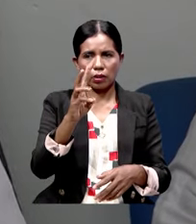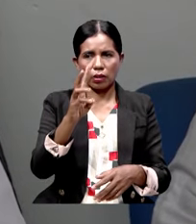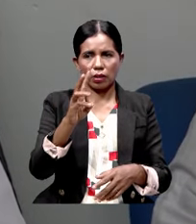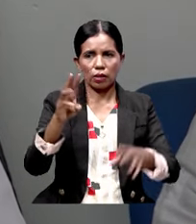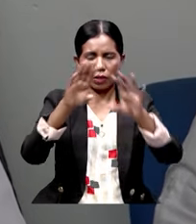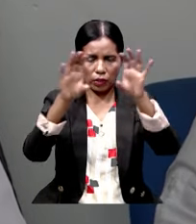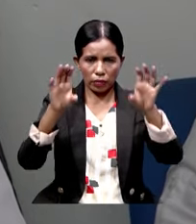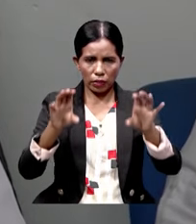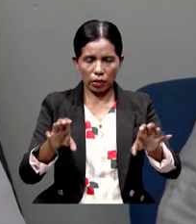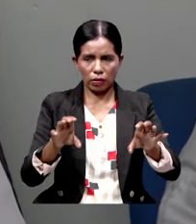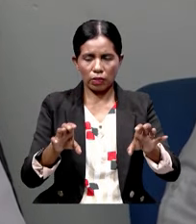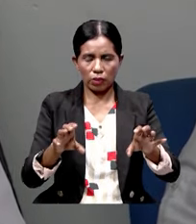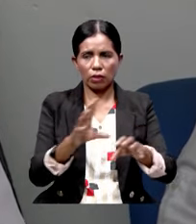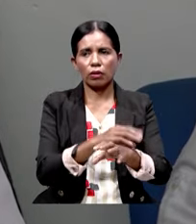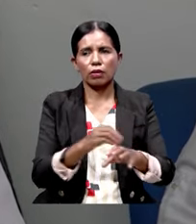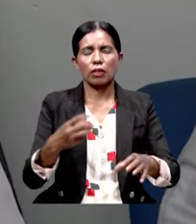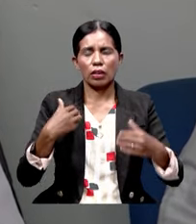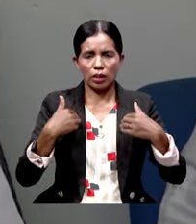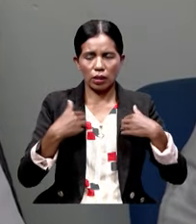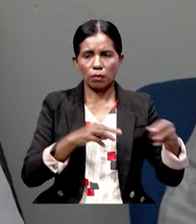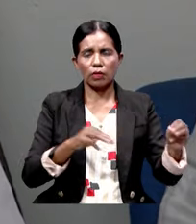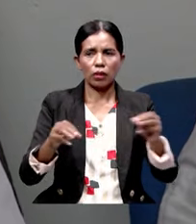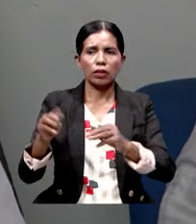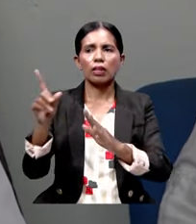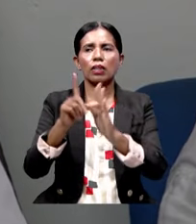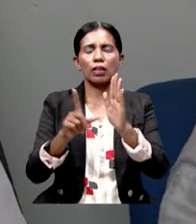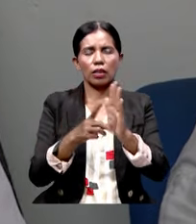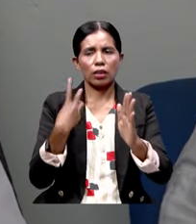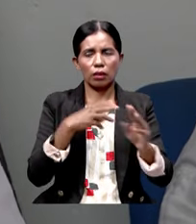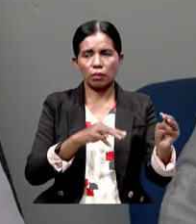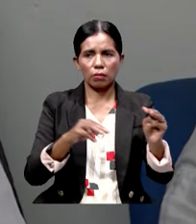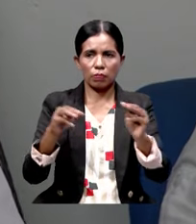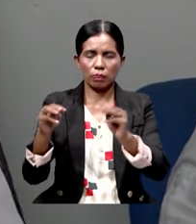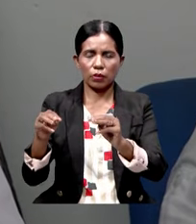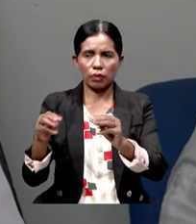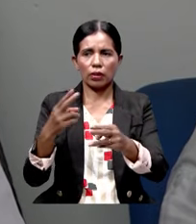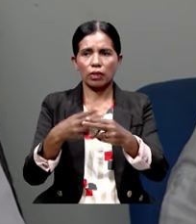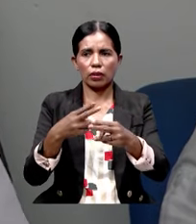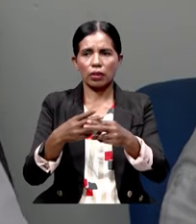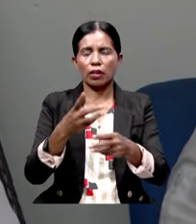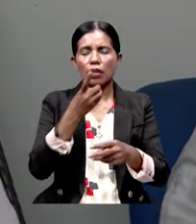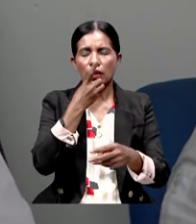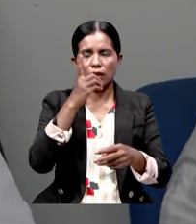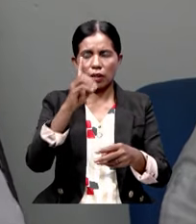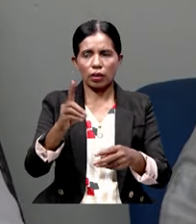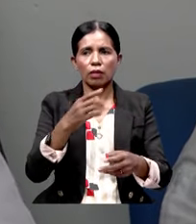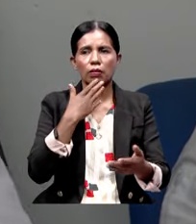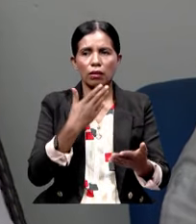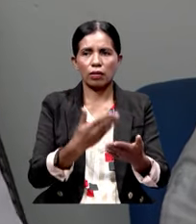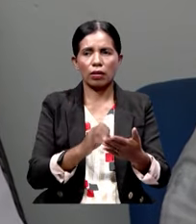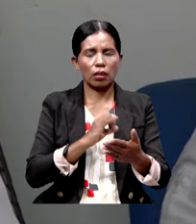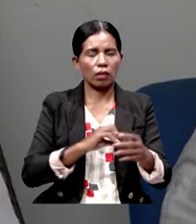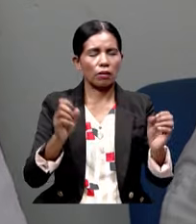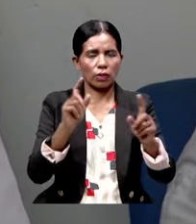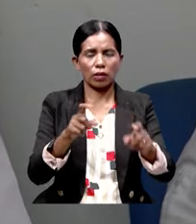certificado investidor. No a mudança de lei, ita muda fali, nem a ba fali declaração de benefícios. Mas não é aula para se explicar todo